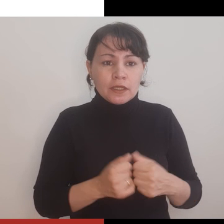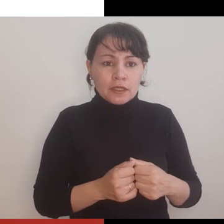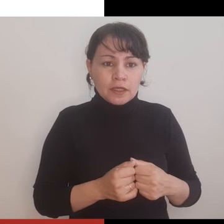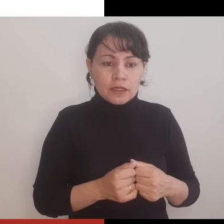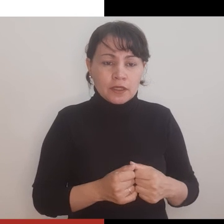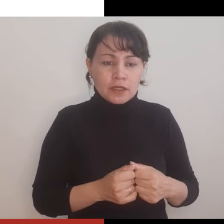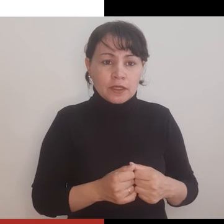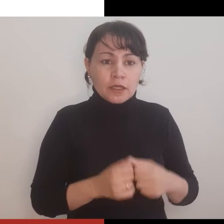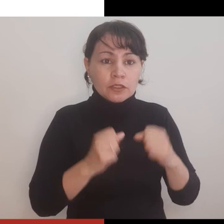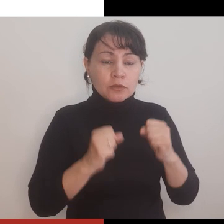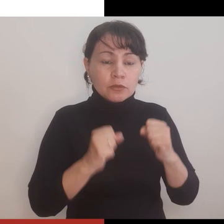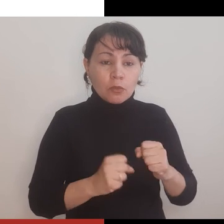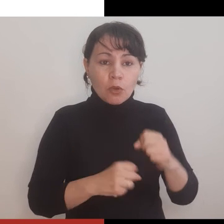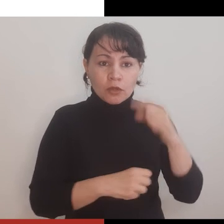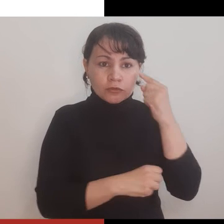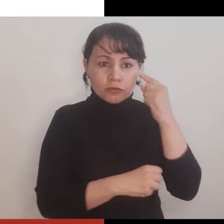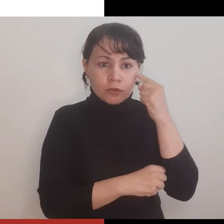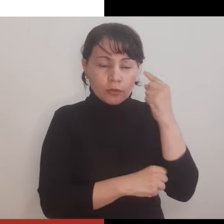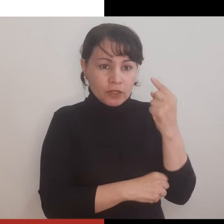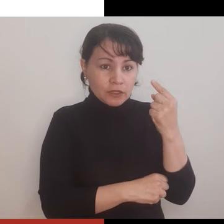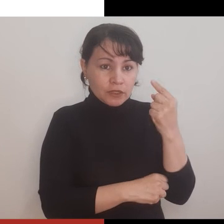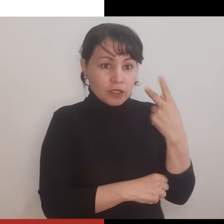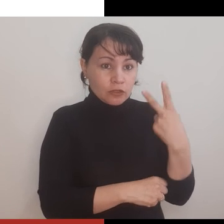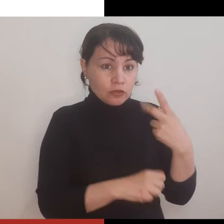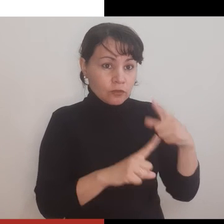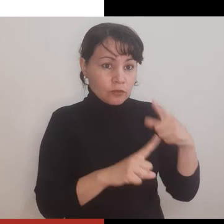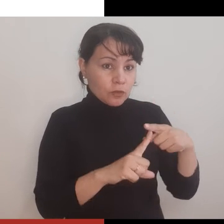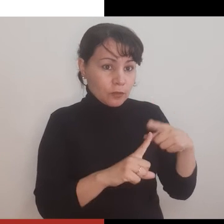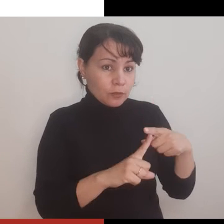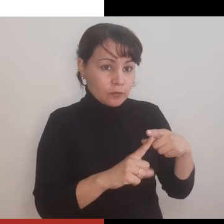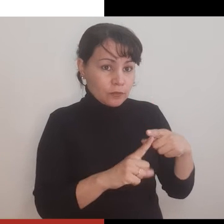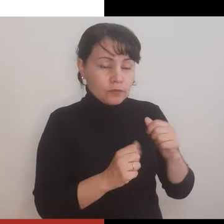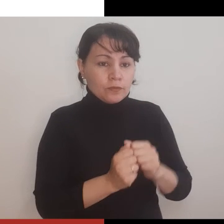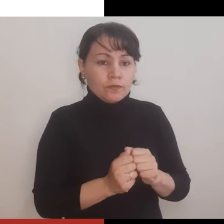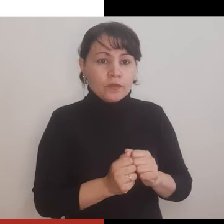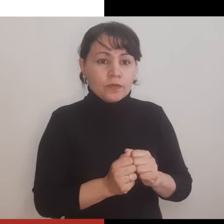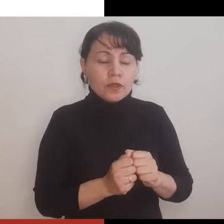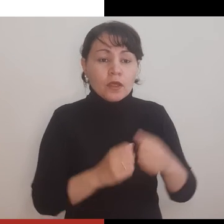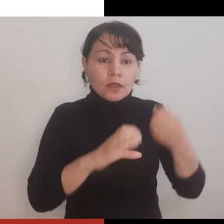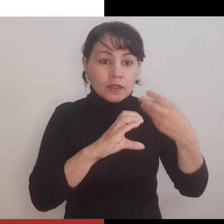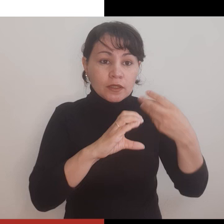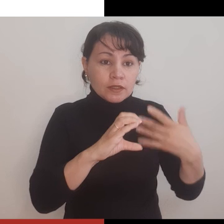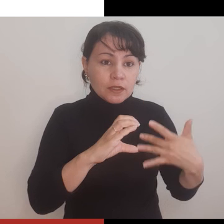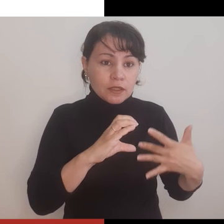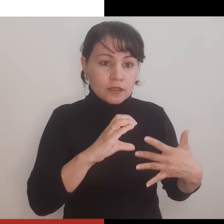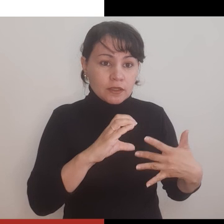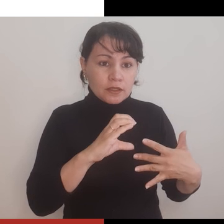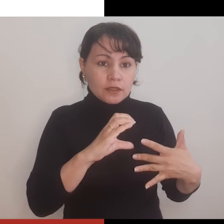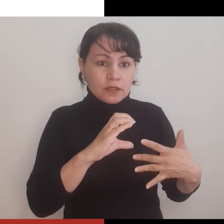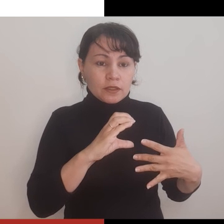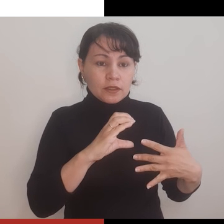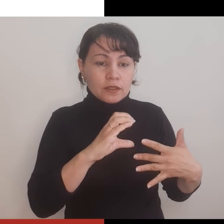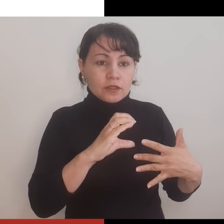aqui a gente pode pensar em dois aspectos, né? No aspecto